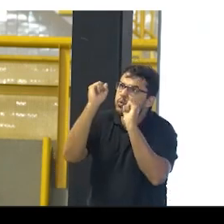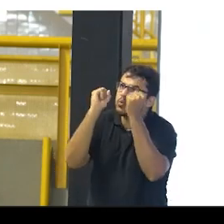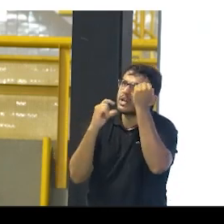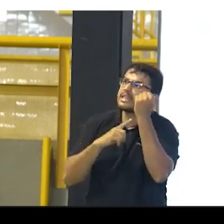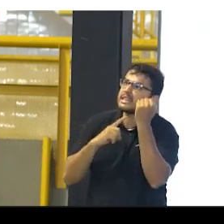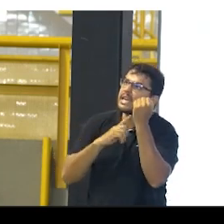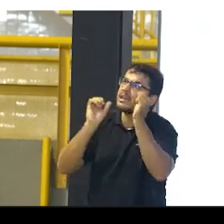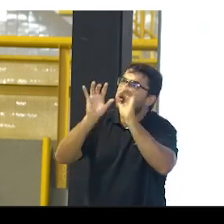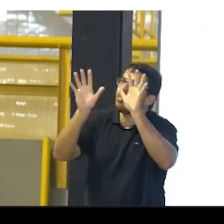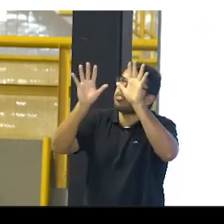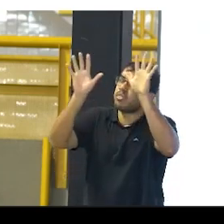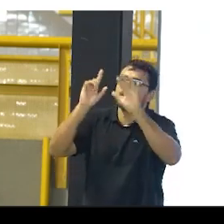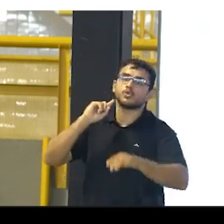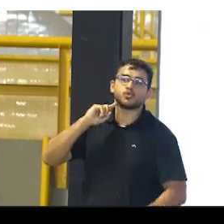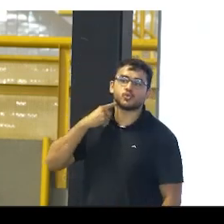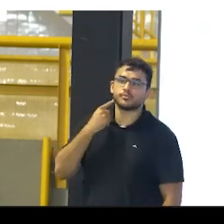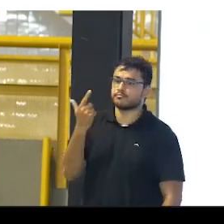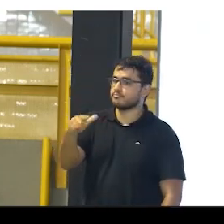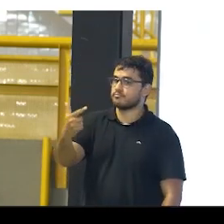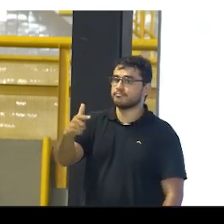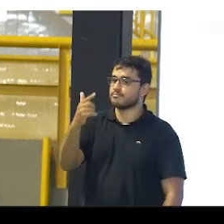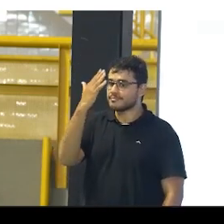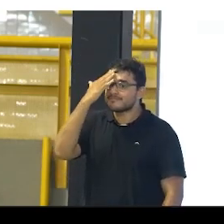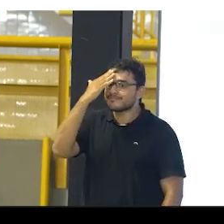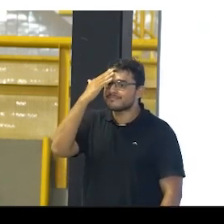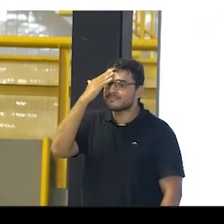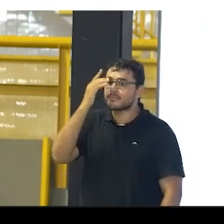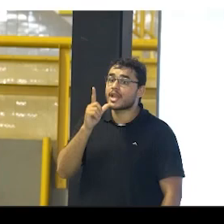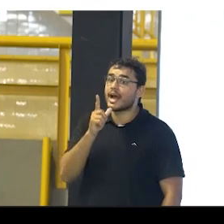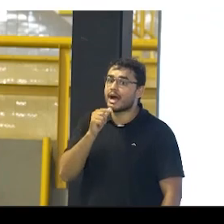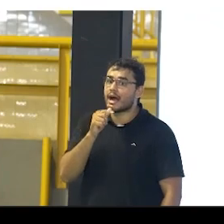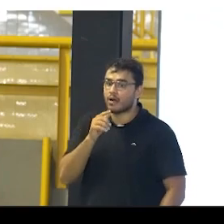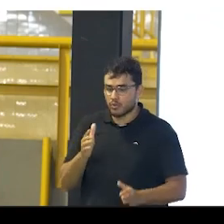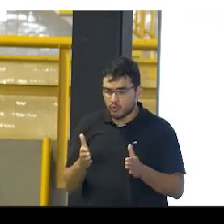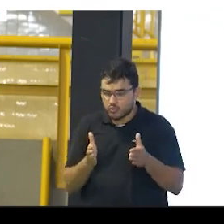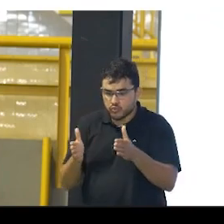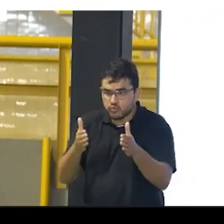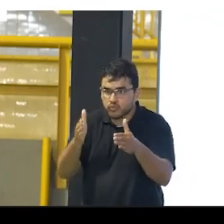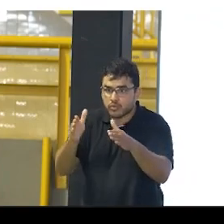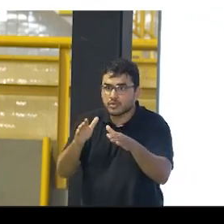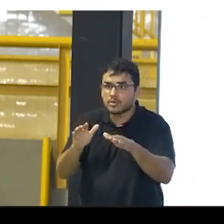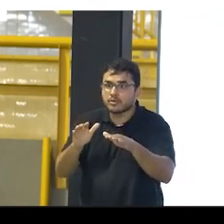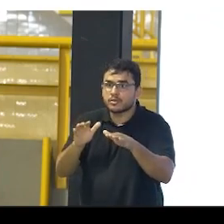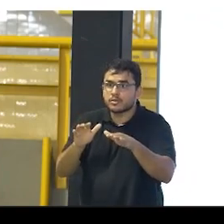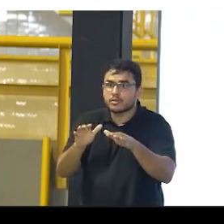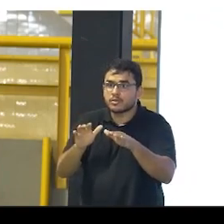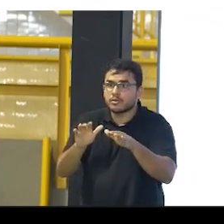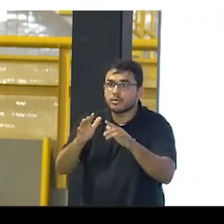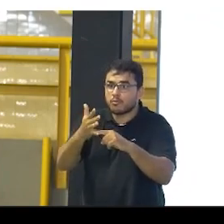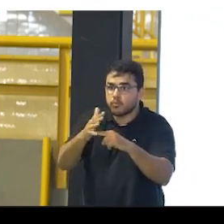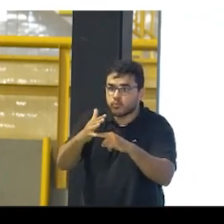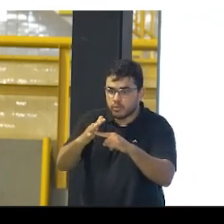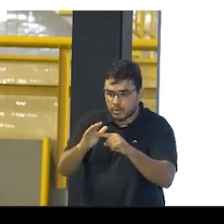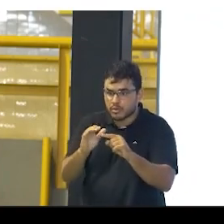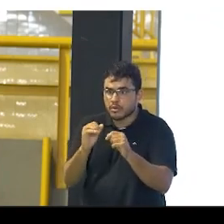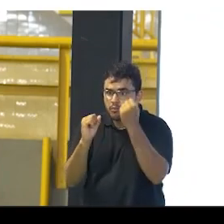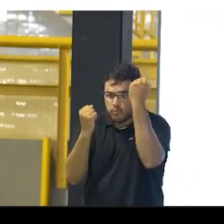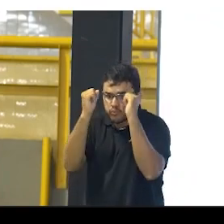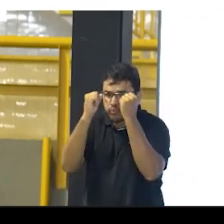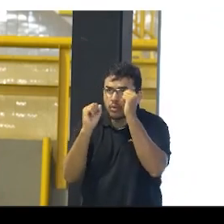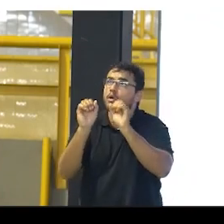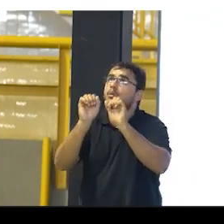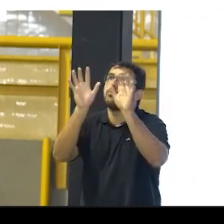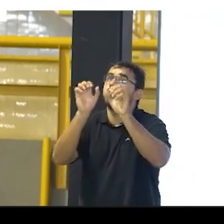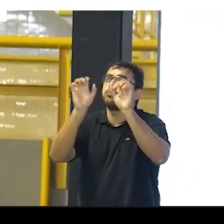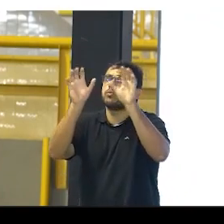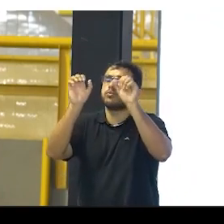não. Pela energia renovável, não. Pelo uso do combustível fóssil, sim. Mas nesse caso aí, você não tem produção de dióxido de carbono, a